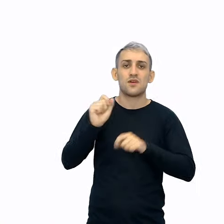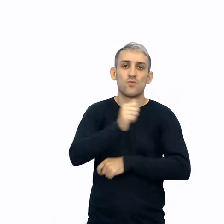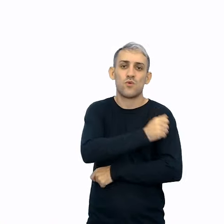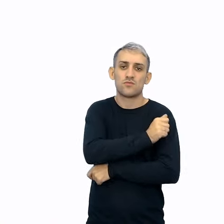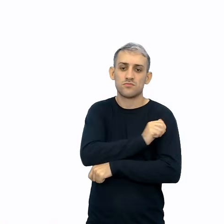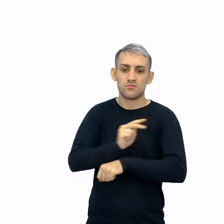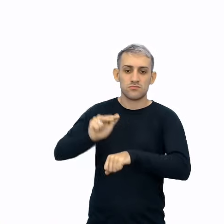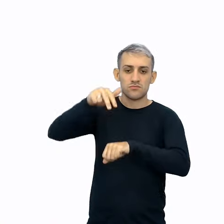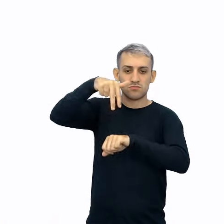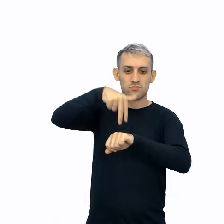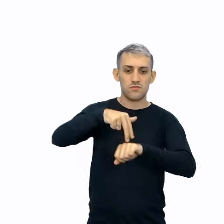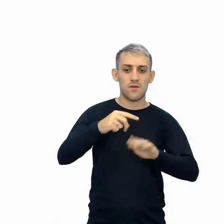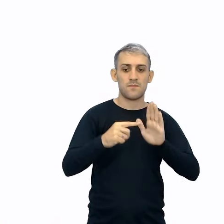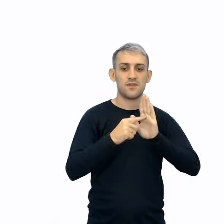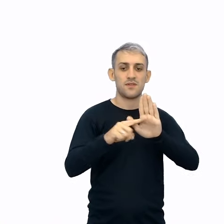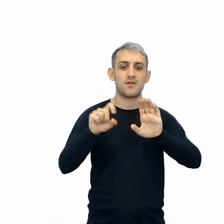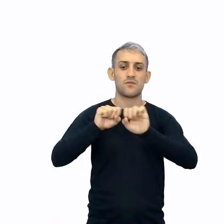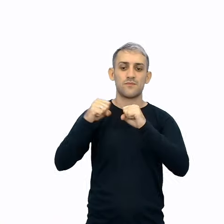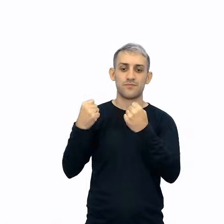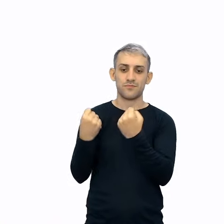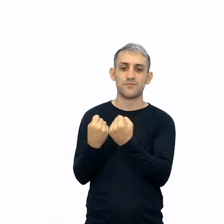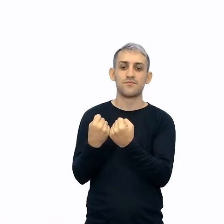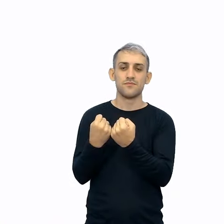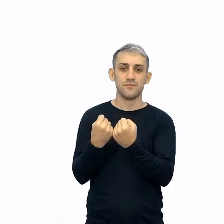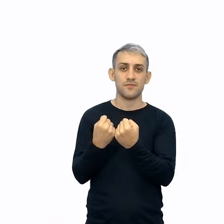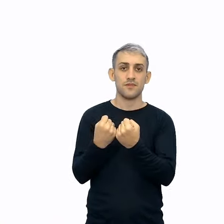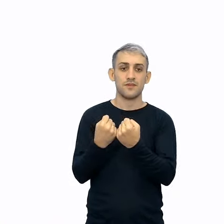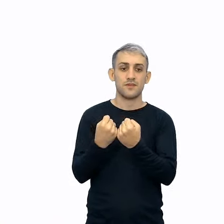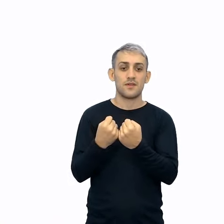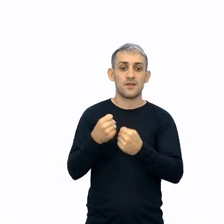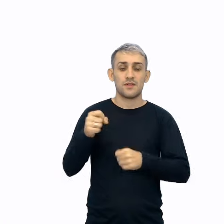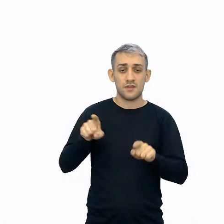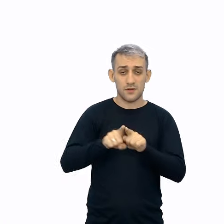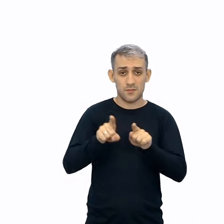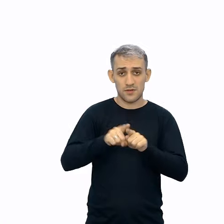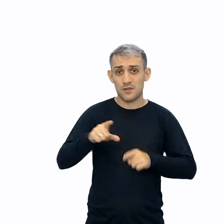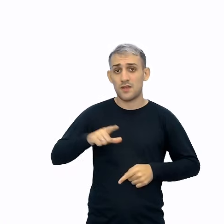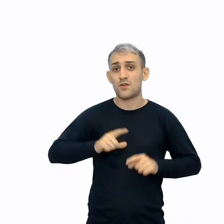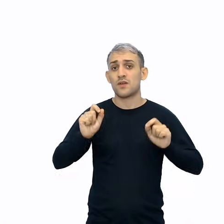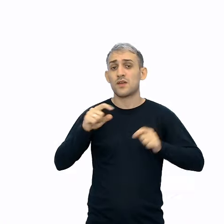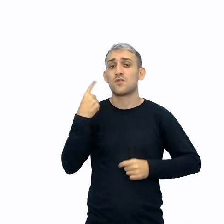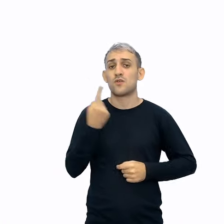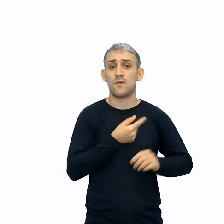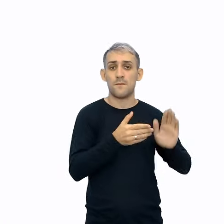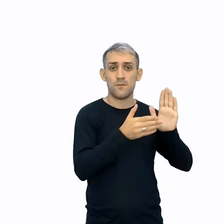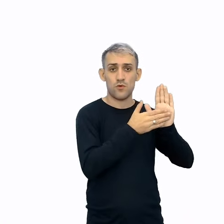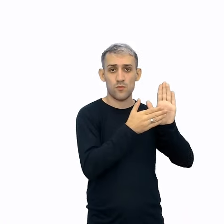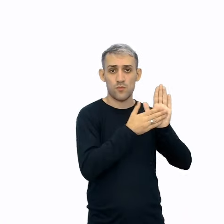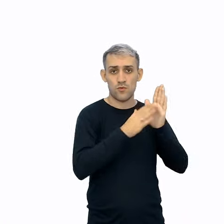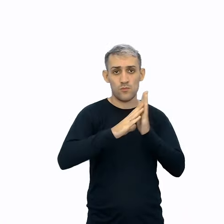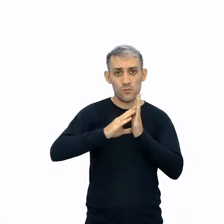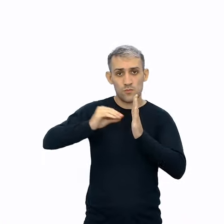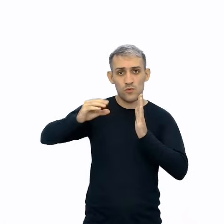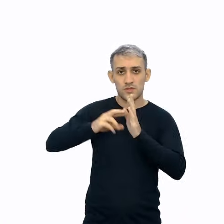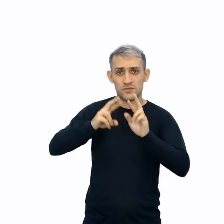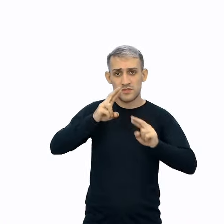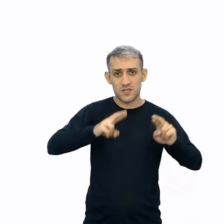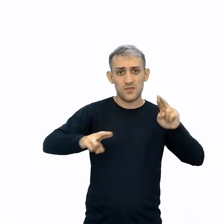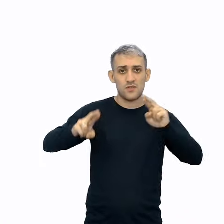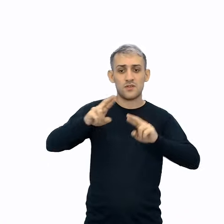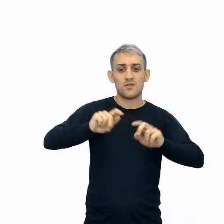apresentar o seminário. Então, a seguir ainda, nessa aula aqui, iremos propor um modelo de revisão para